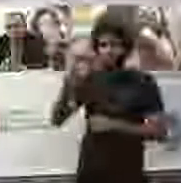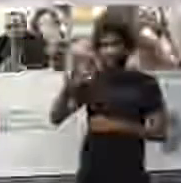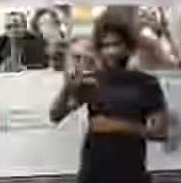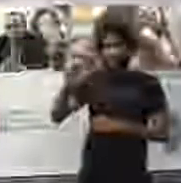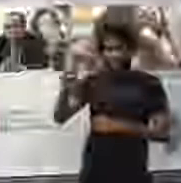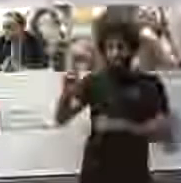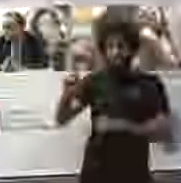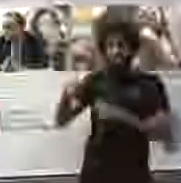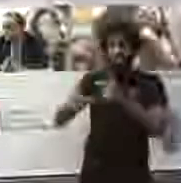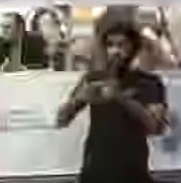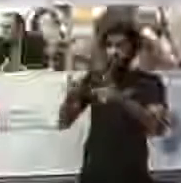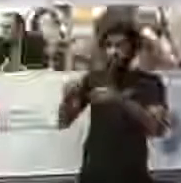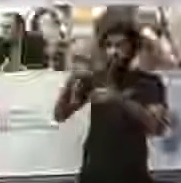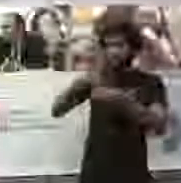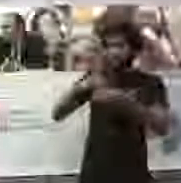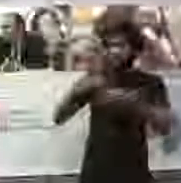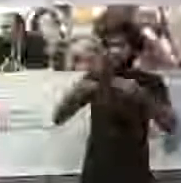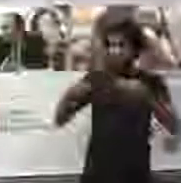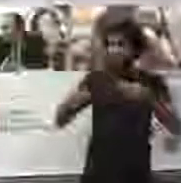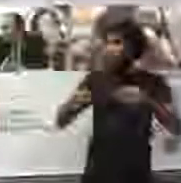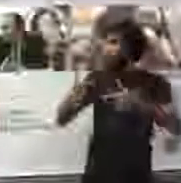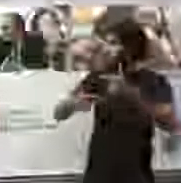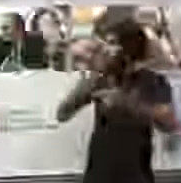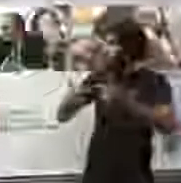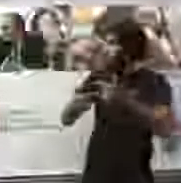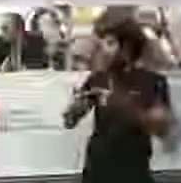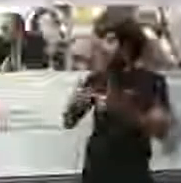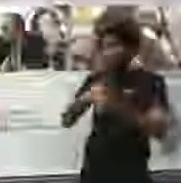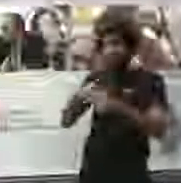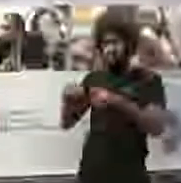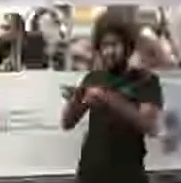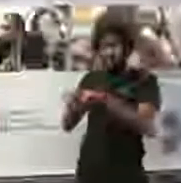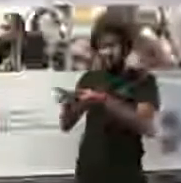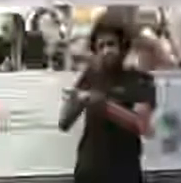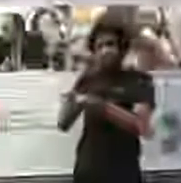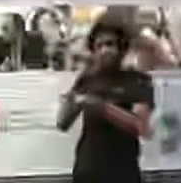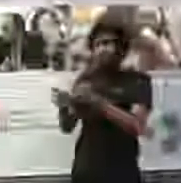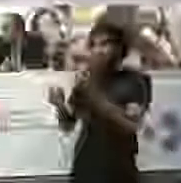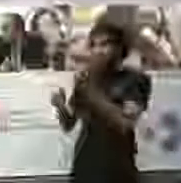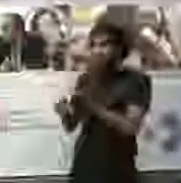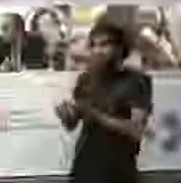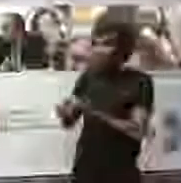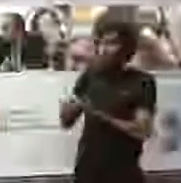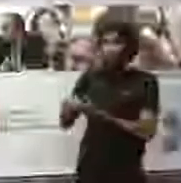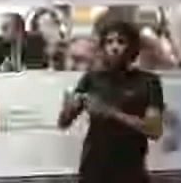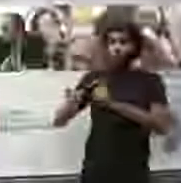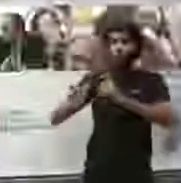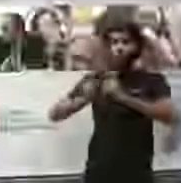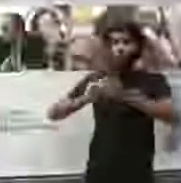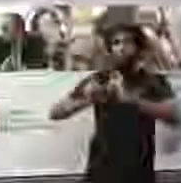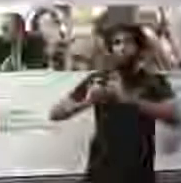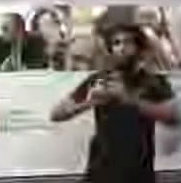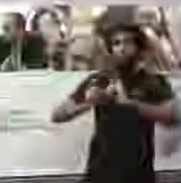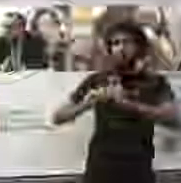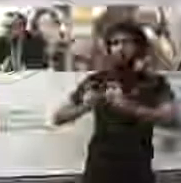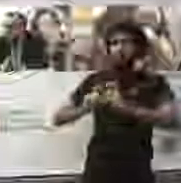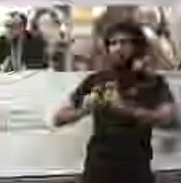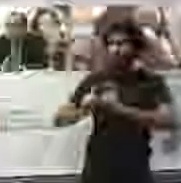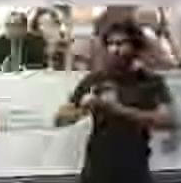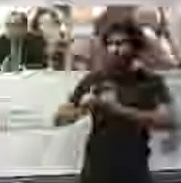trabalho você sabe eu sou do ministério público trabalho o chassi é o nosso coordenador da coordenação de